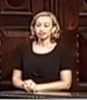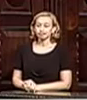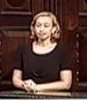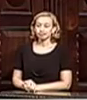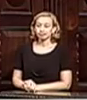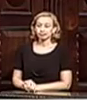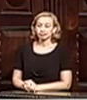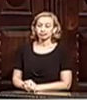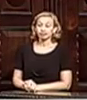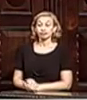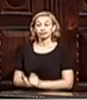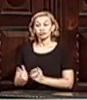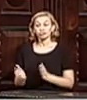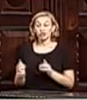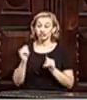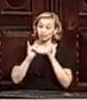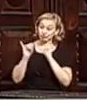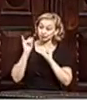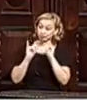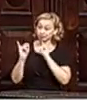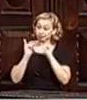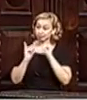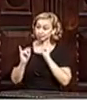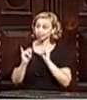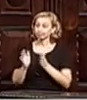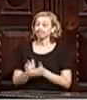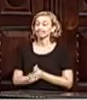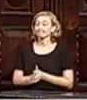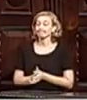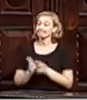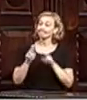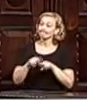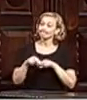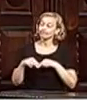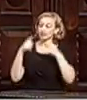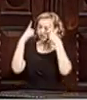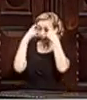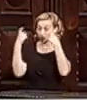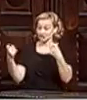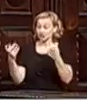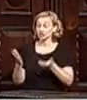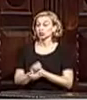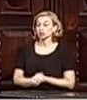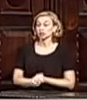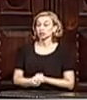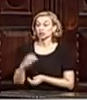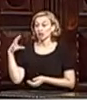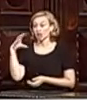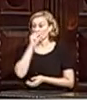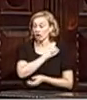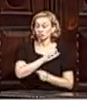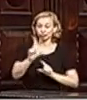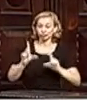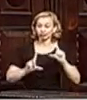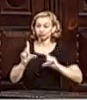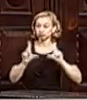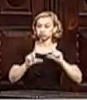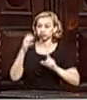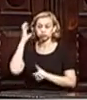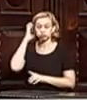As informações que nós temos com relação à violência e os fatos que são narrados e noticiados todos os dias no Rio de